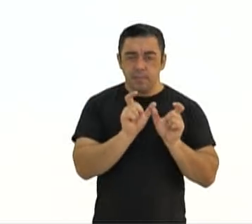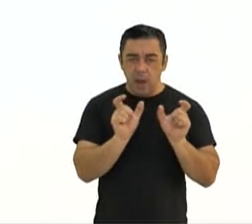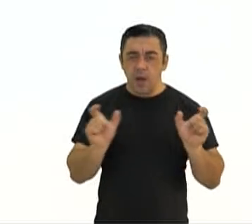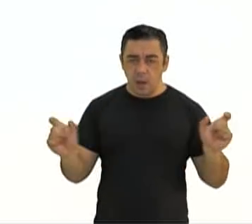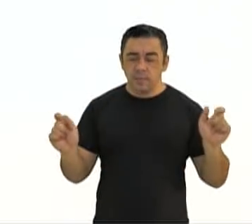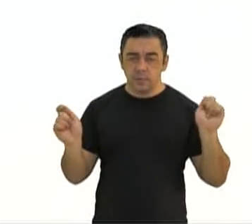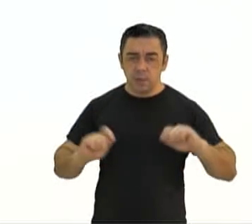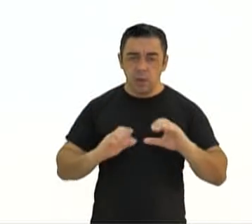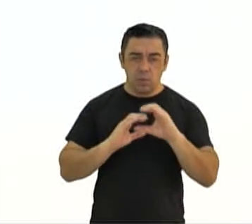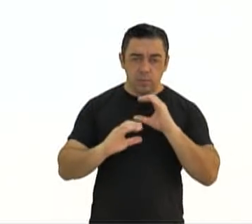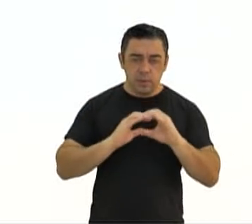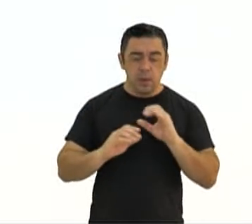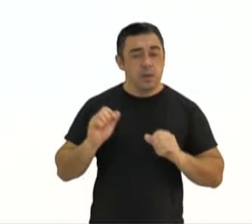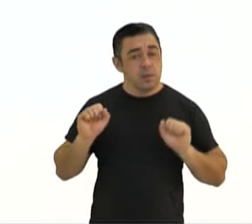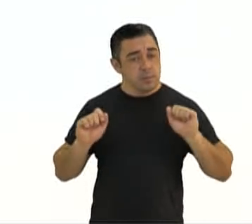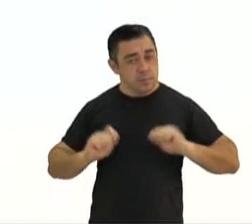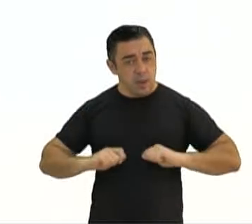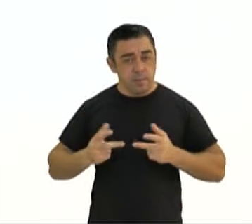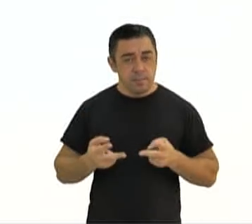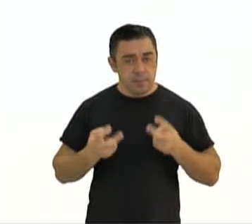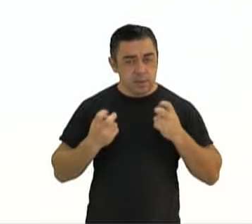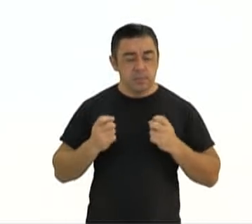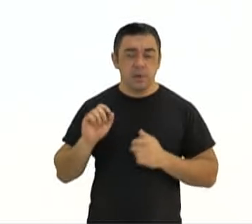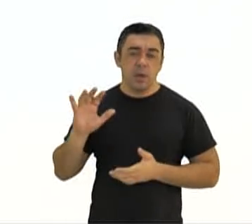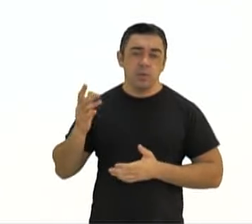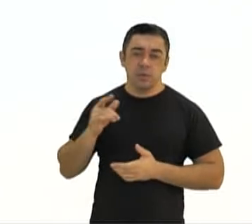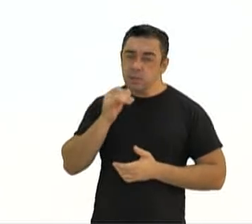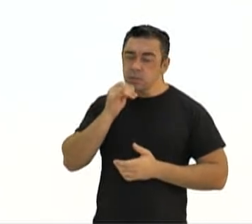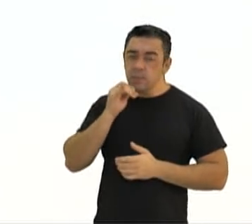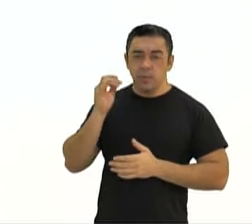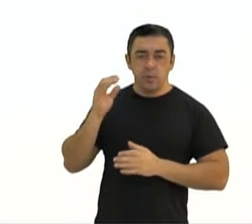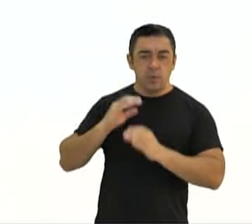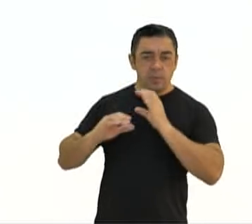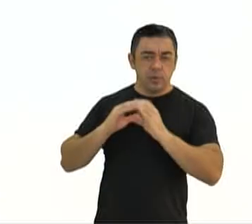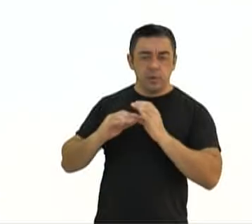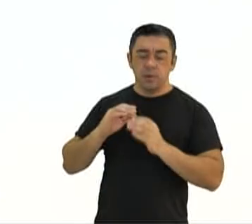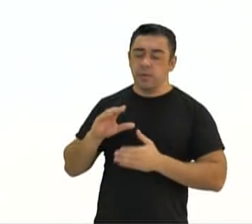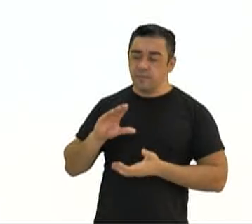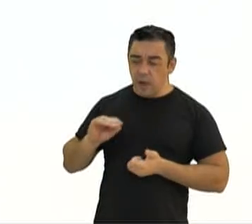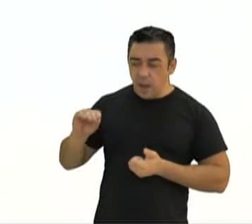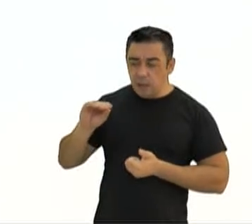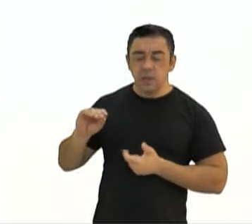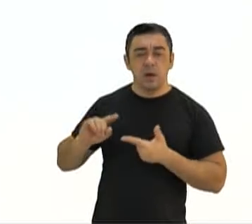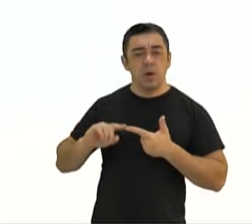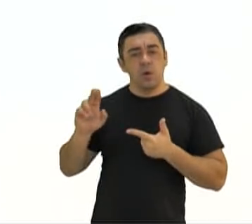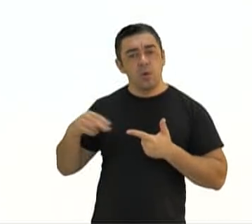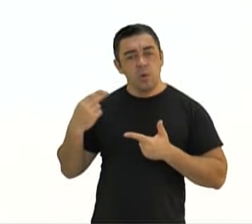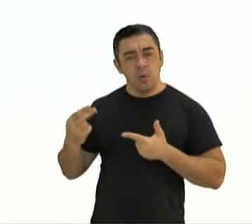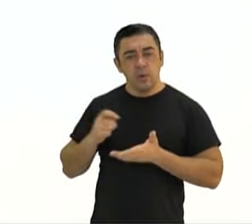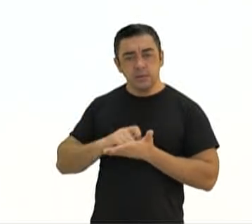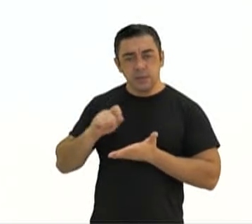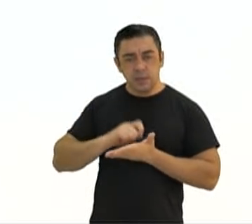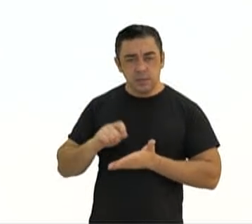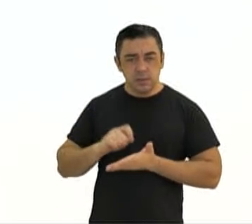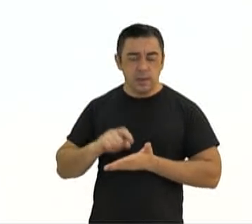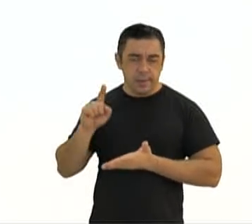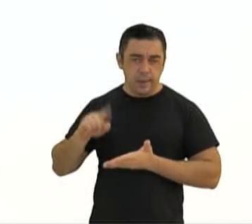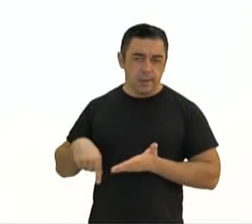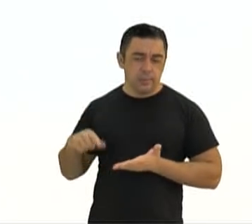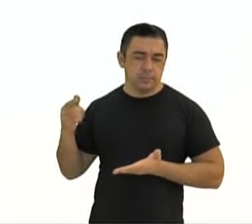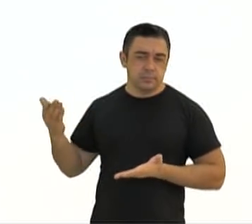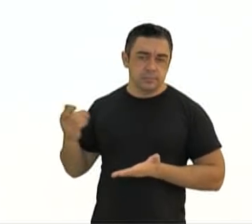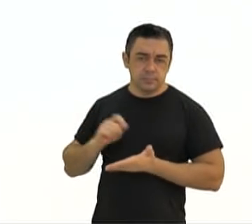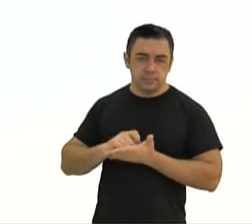se comunicar. Ela pode ser observada em situações de comunicação, falada ou escrita, ou tudo aquilo que represente